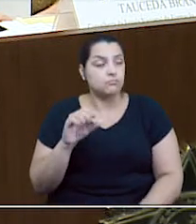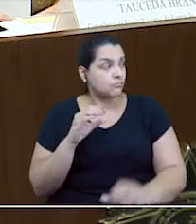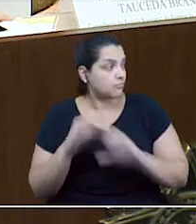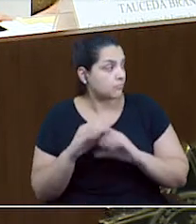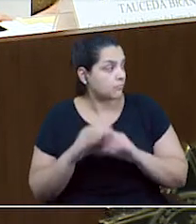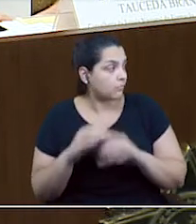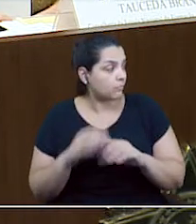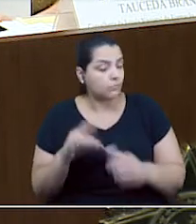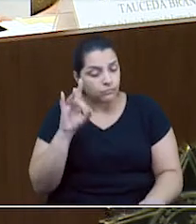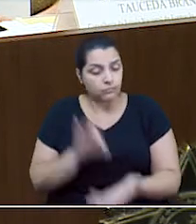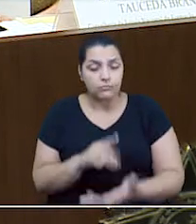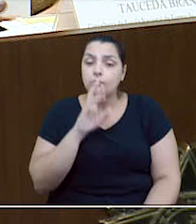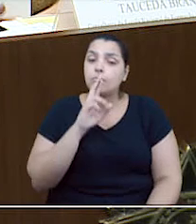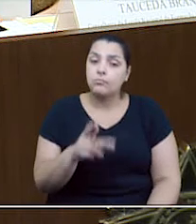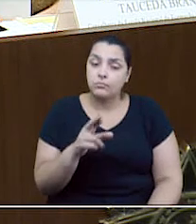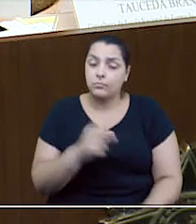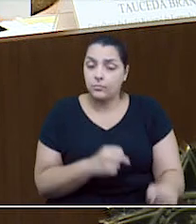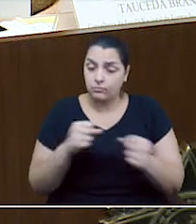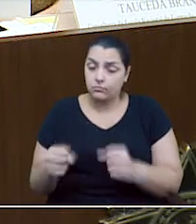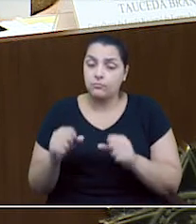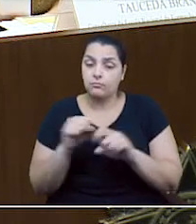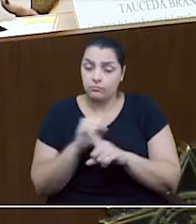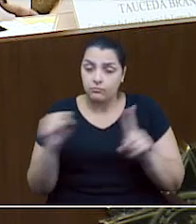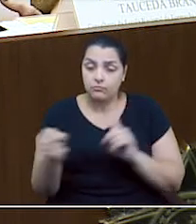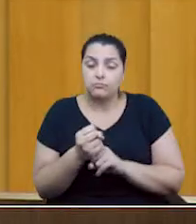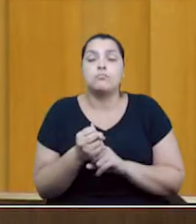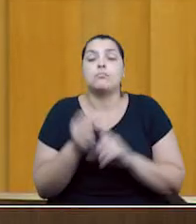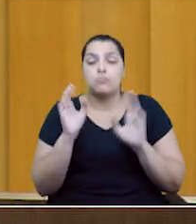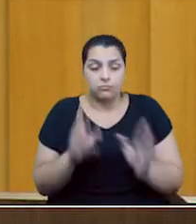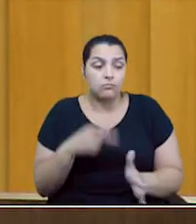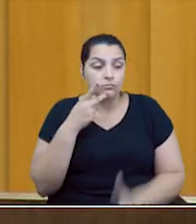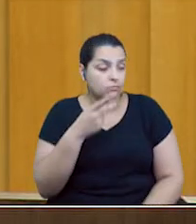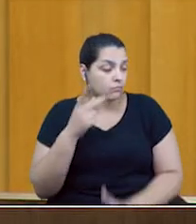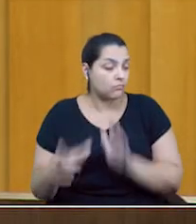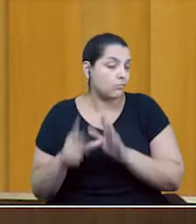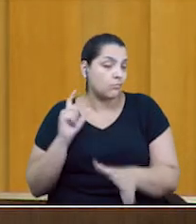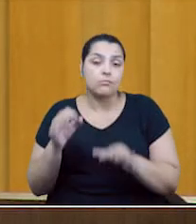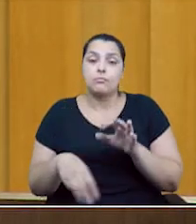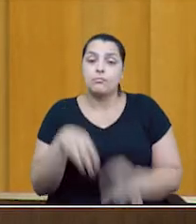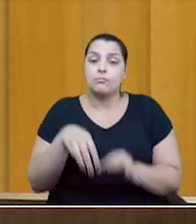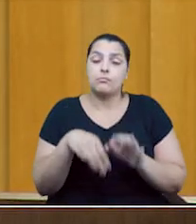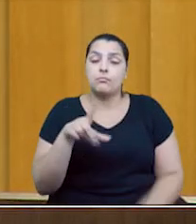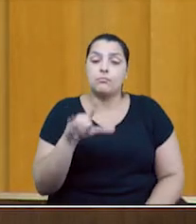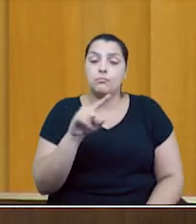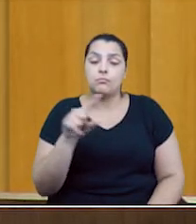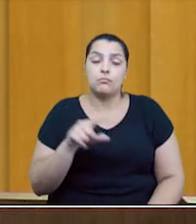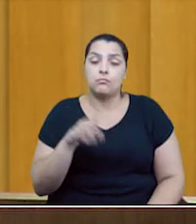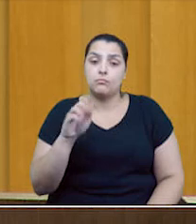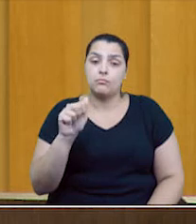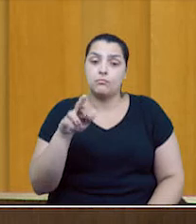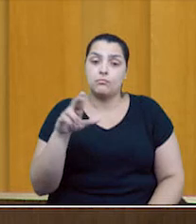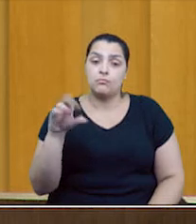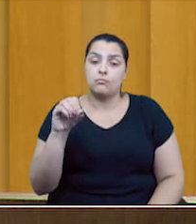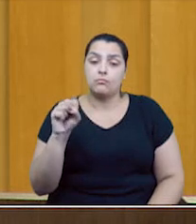Poder Judiciário com a sociedade, como já referi anteriormente, o ministro Luiz Roberto Barroso anunciou no 17º